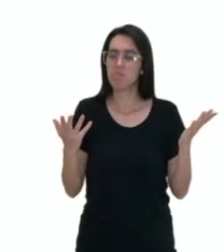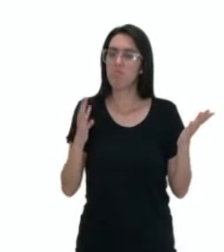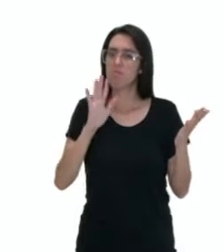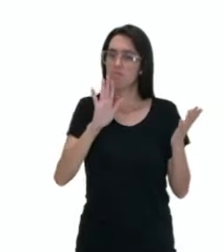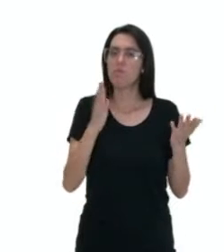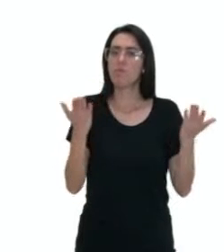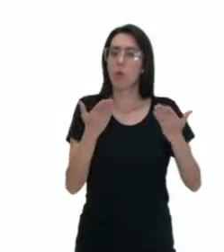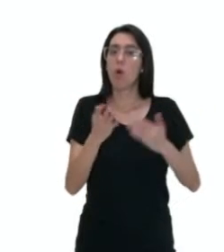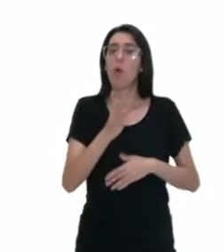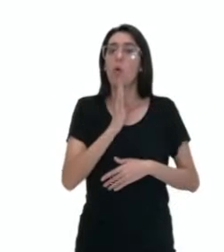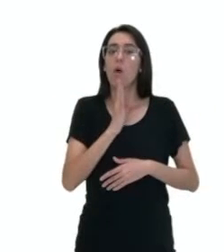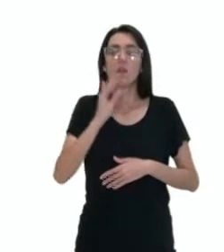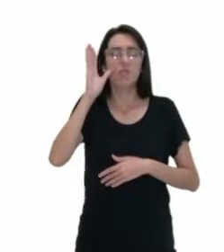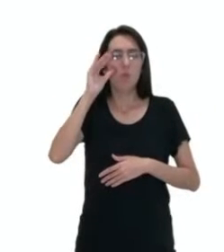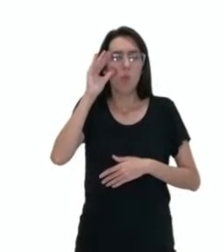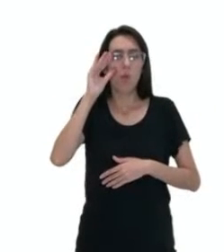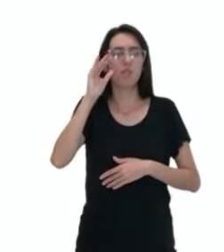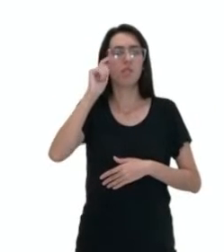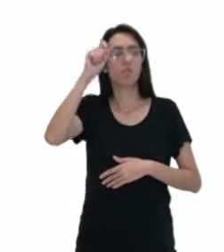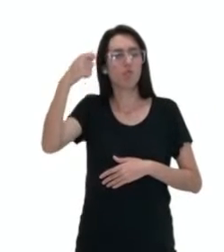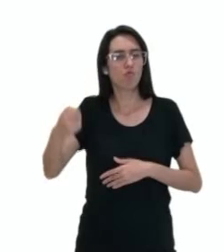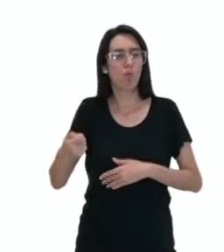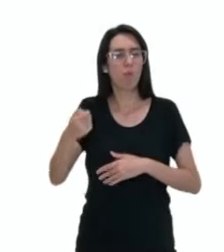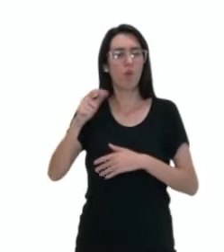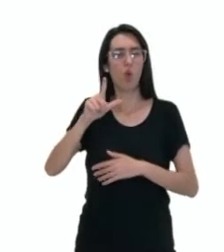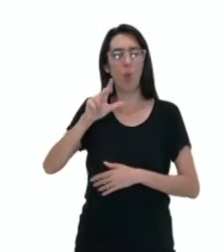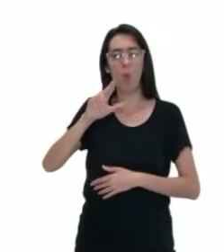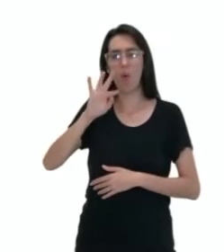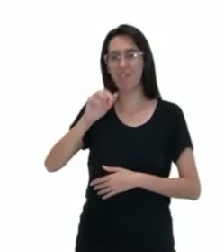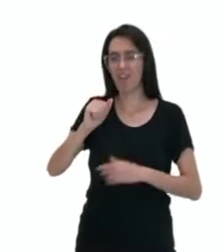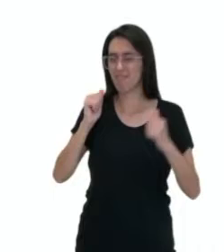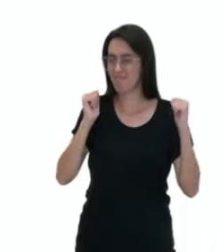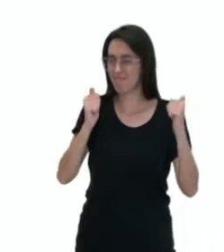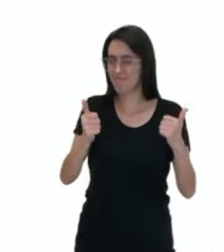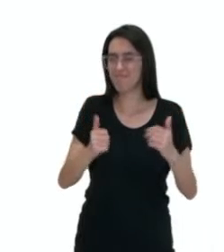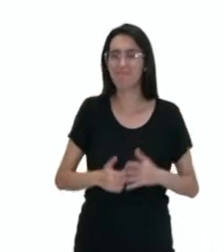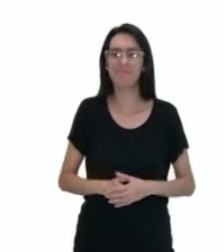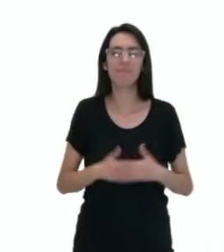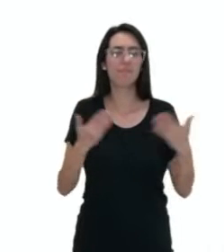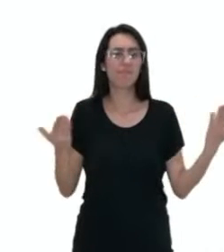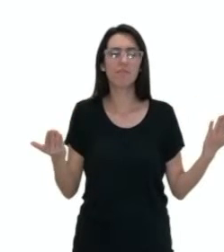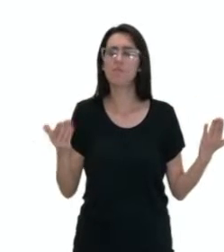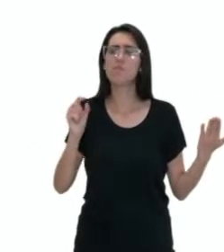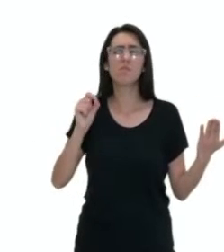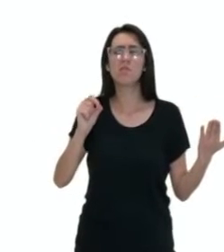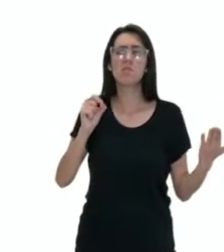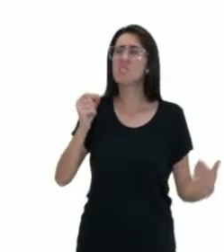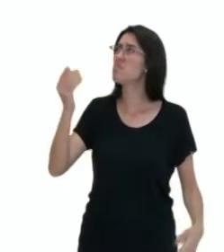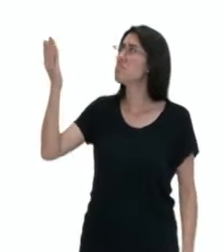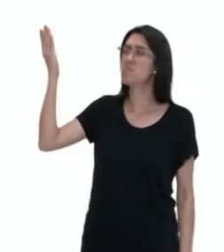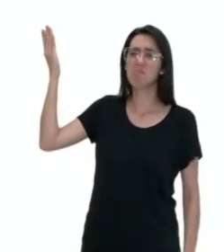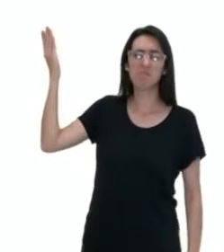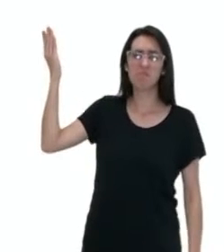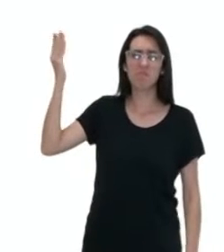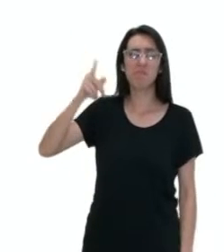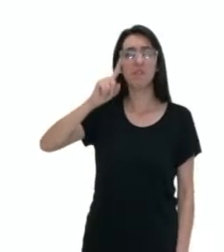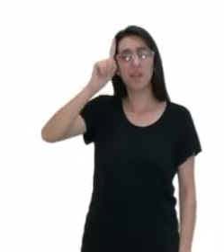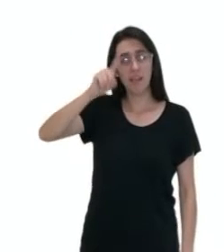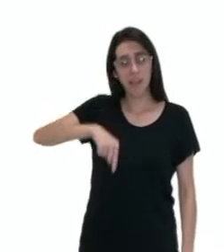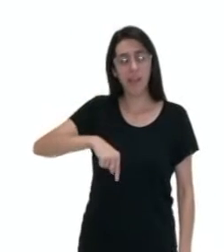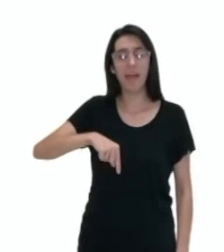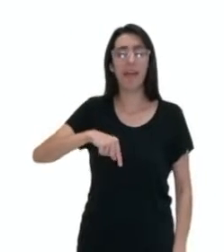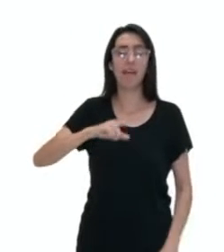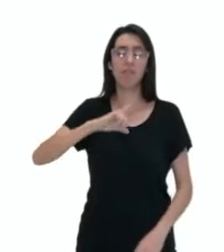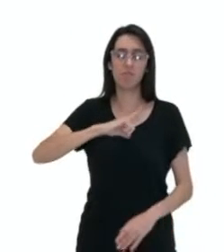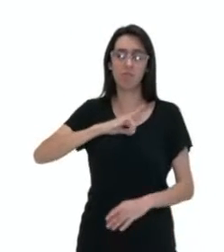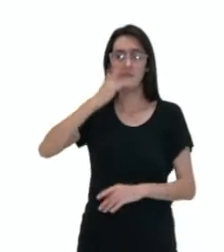algumas curiosidades de algumas delas? Vamos lá? Então vamos definir o que são as lutas então. As lutas são disputas em que os